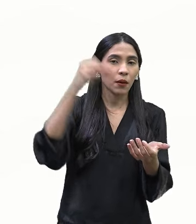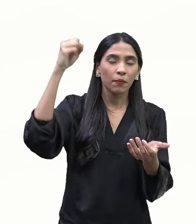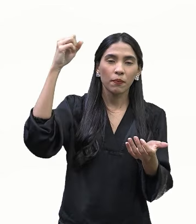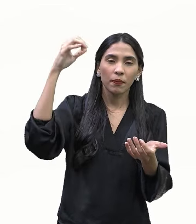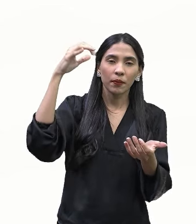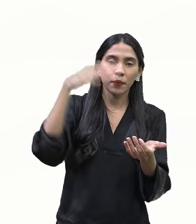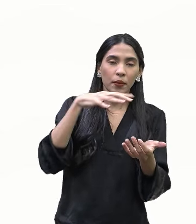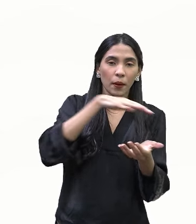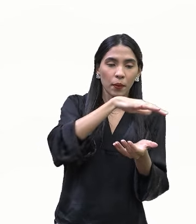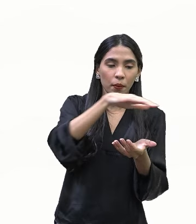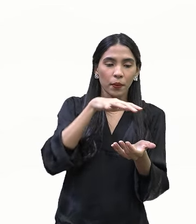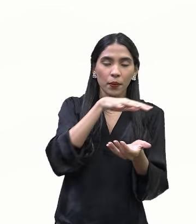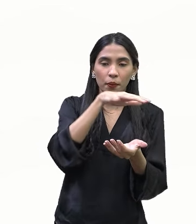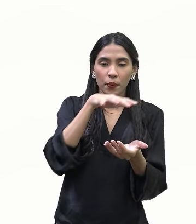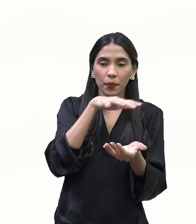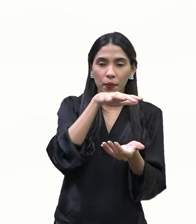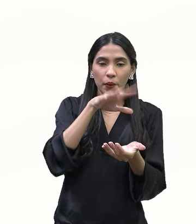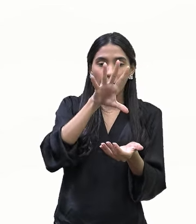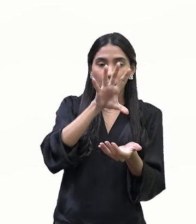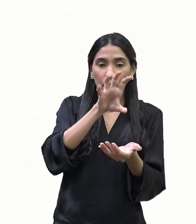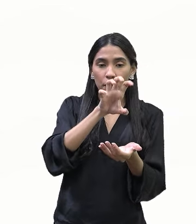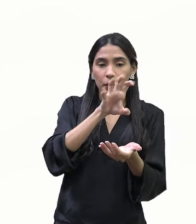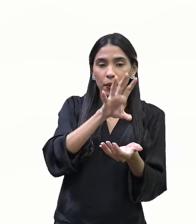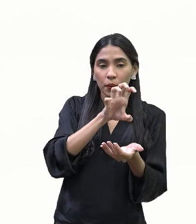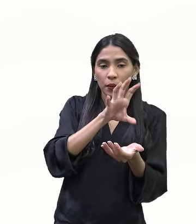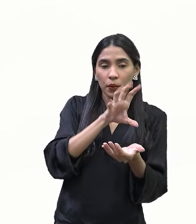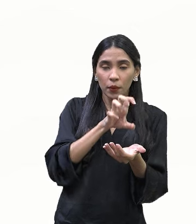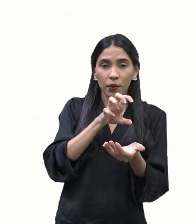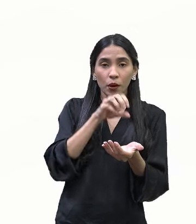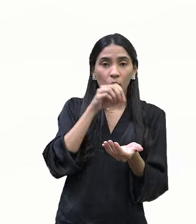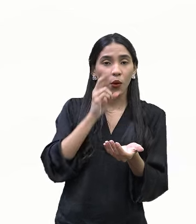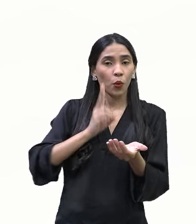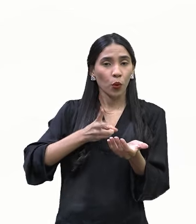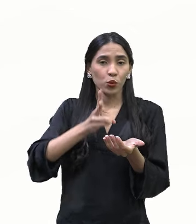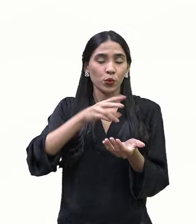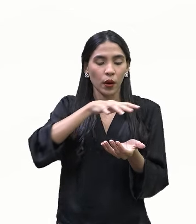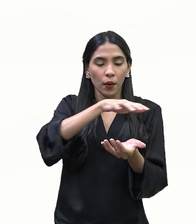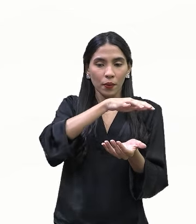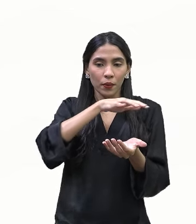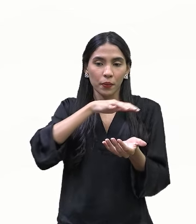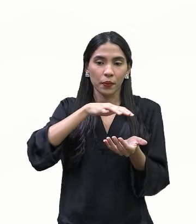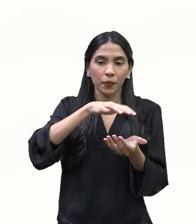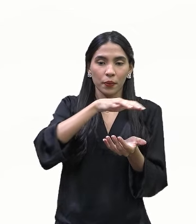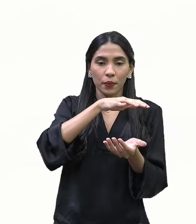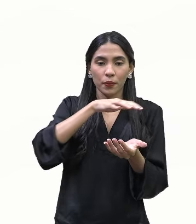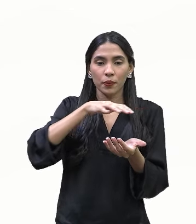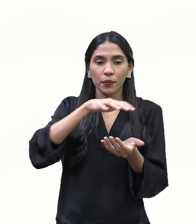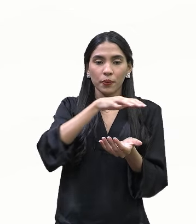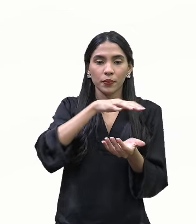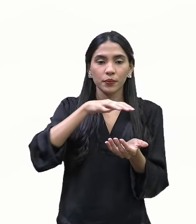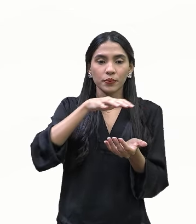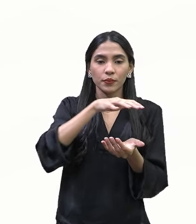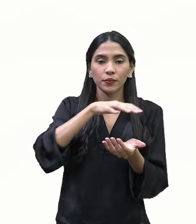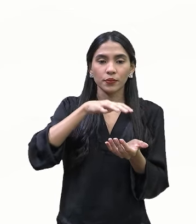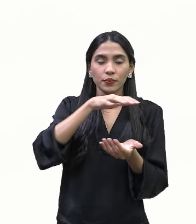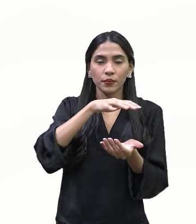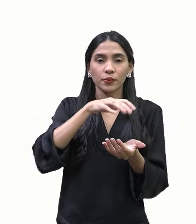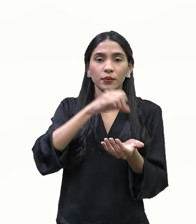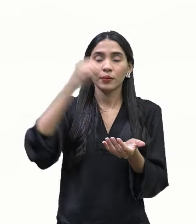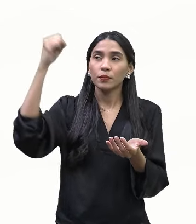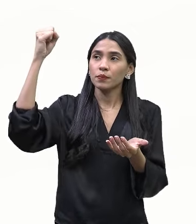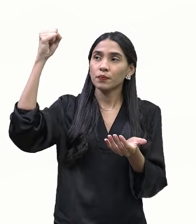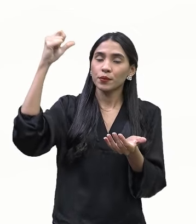solares, eles estão aqui, ó, sendo mantidos na Terra, né? Eles batem